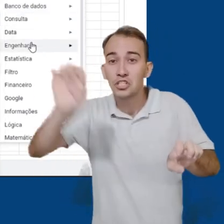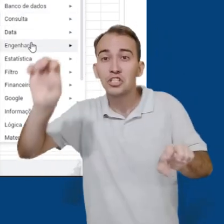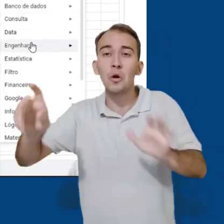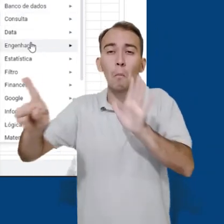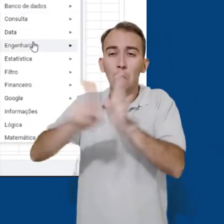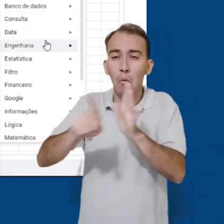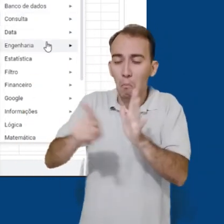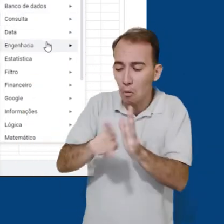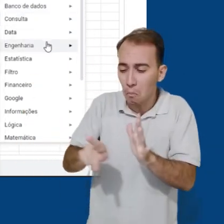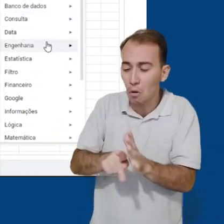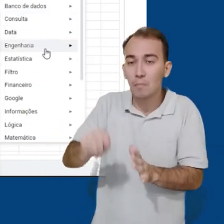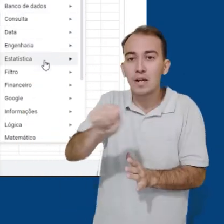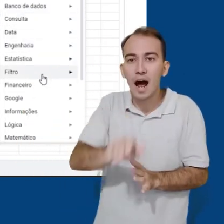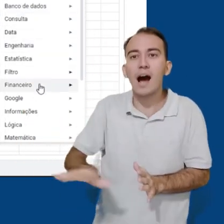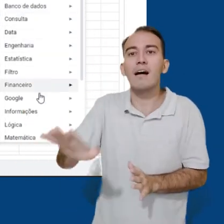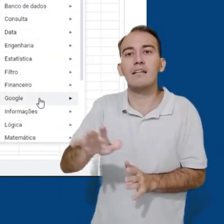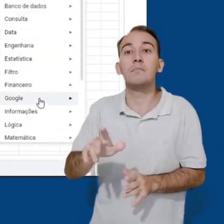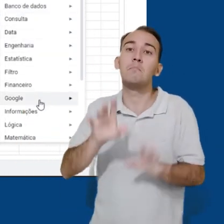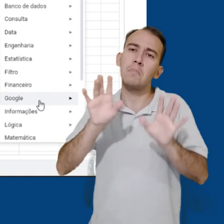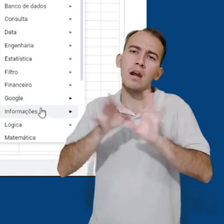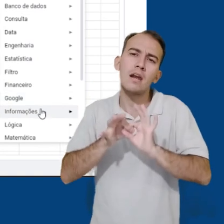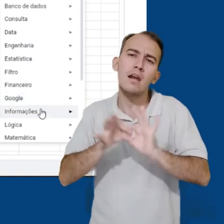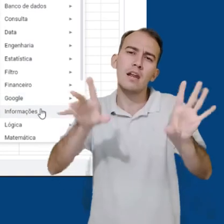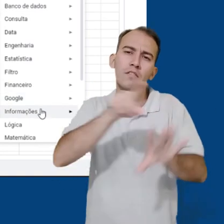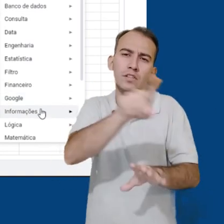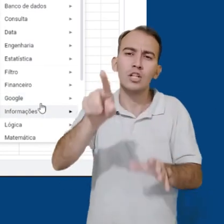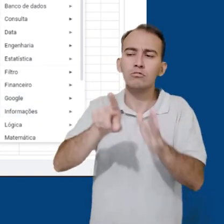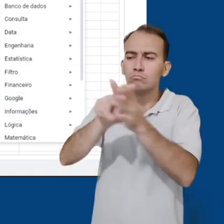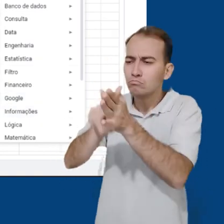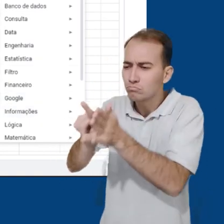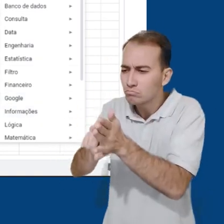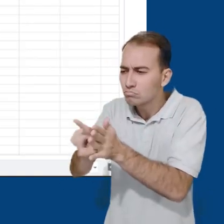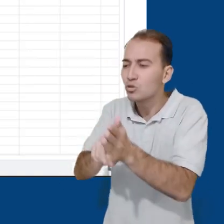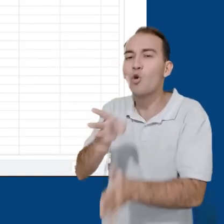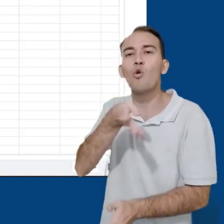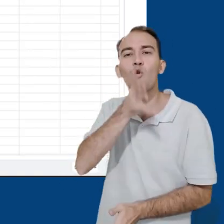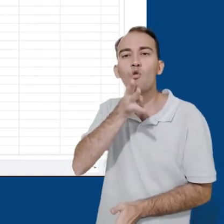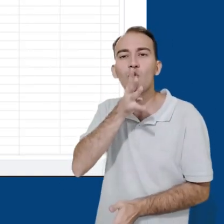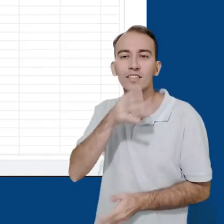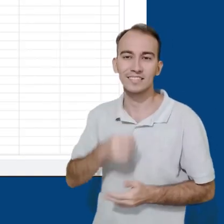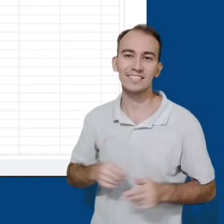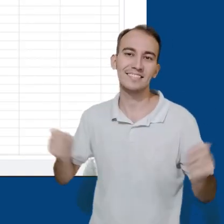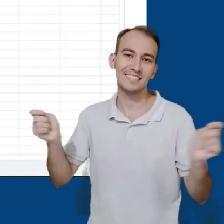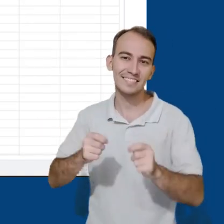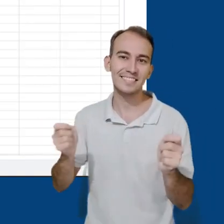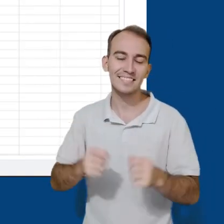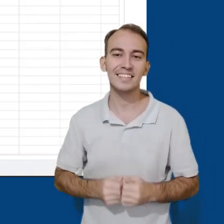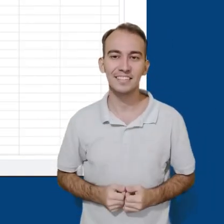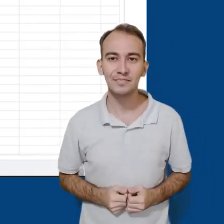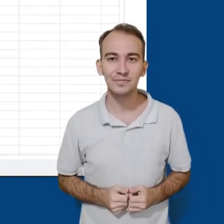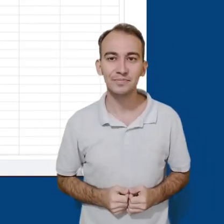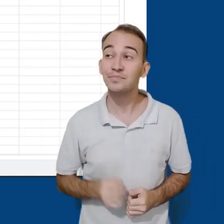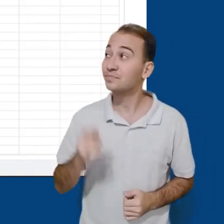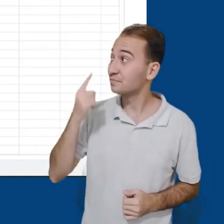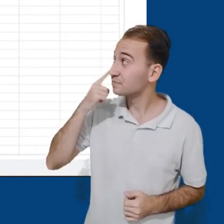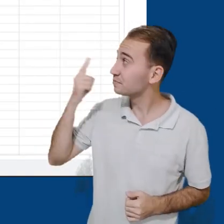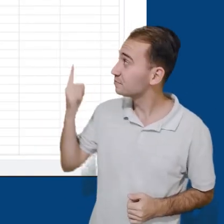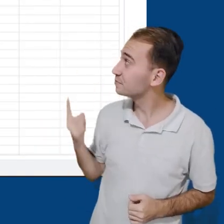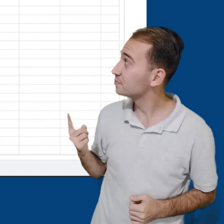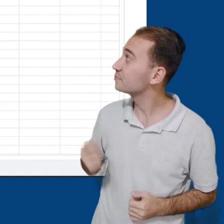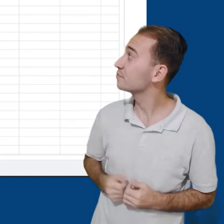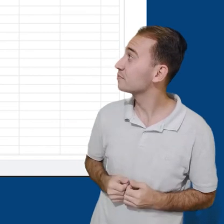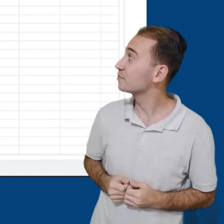específicas para uma área ou para uma atividade mas você pode explorá-las e conhecê-los quando nós deletamos o conteúdo de uma célula